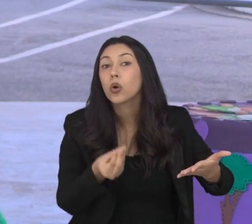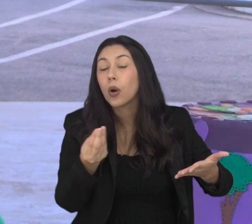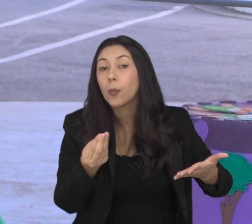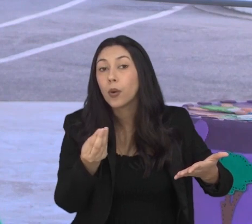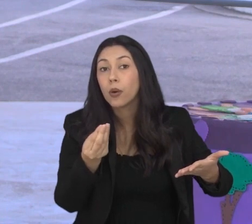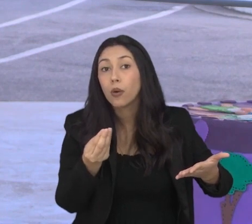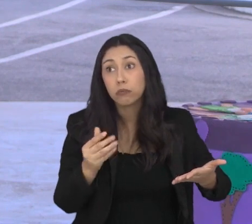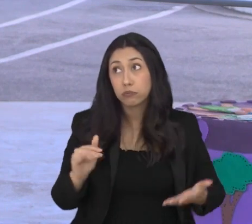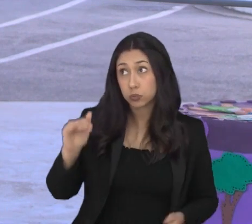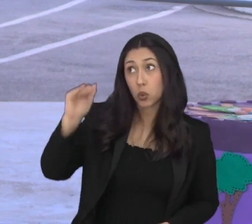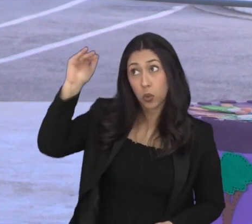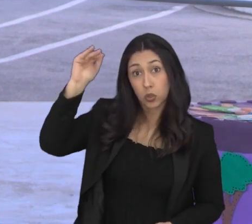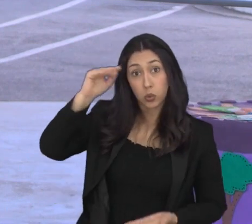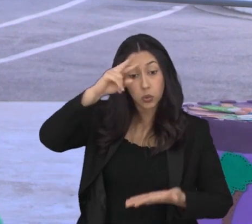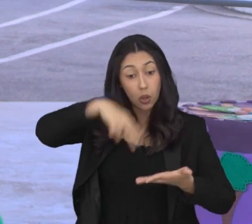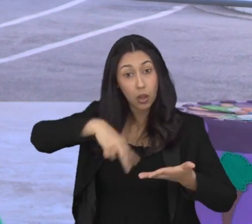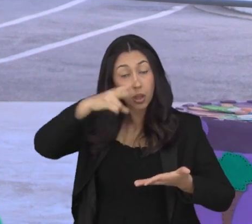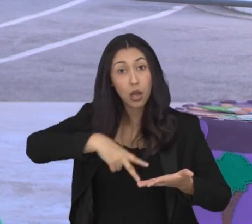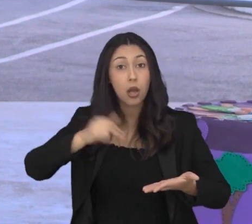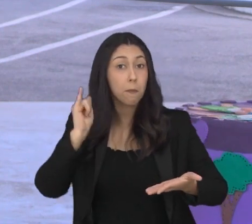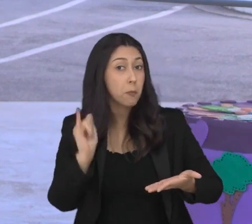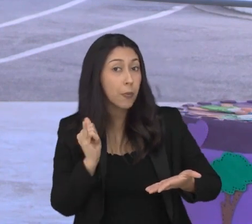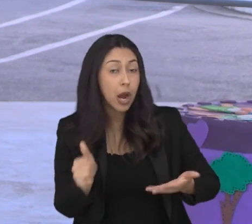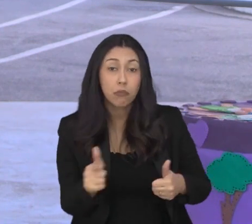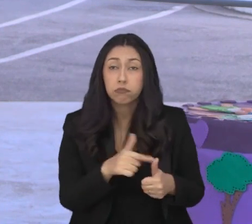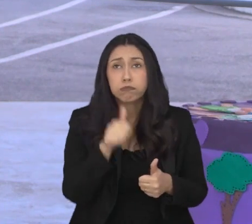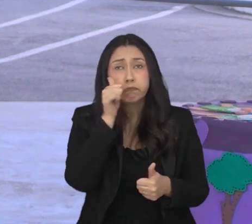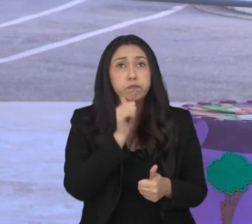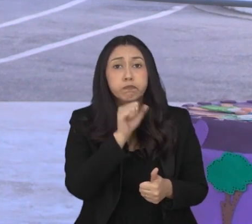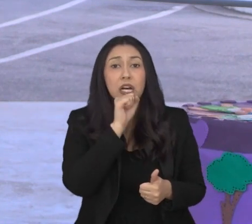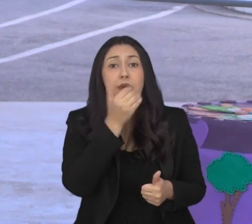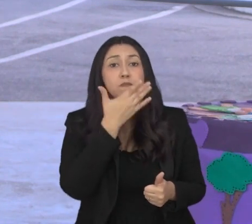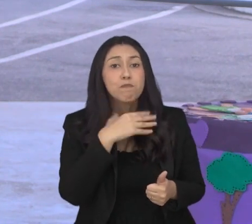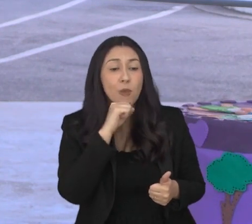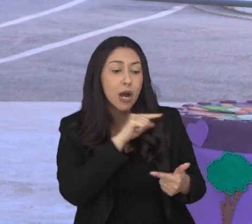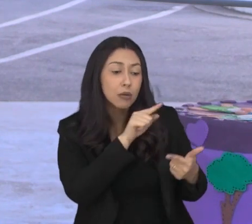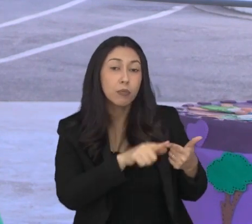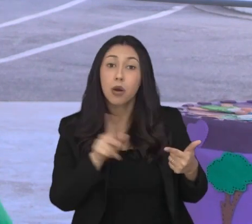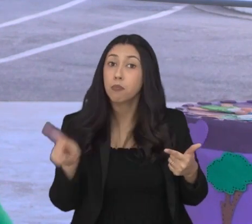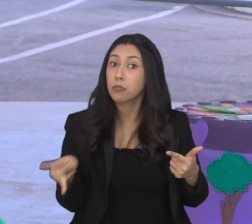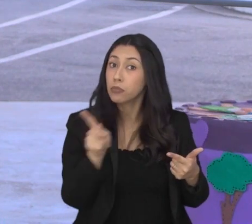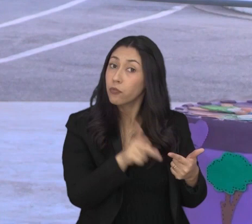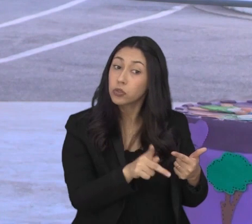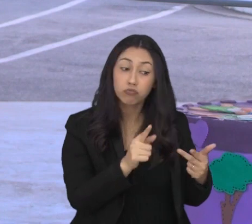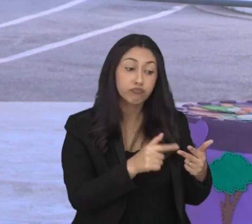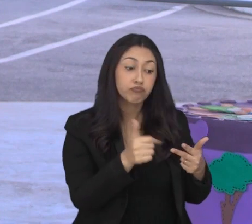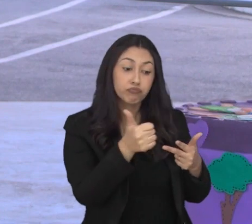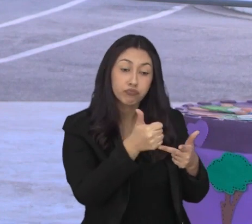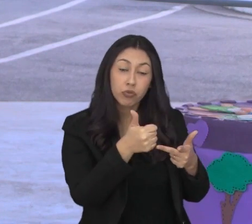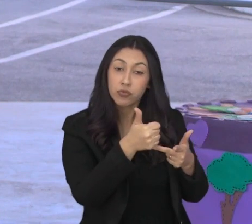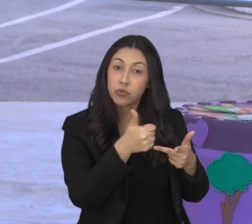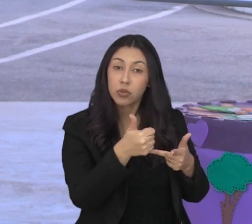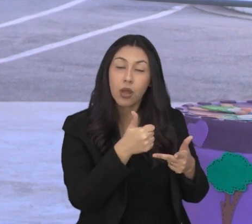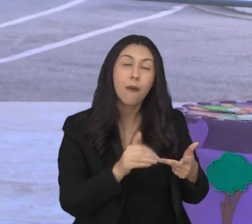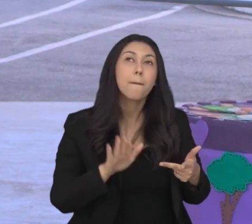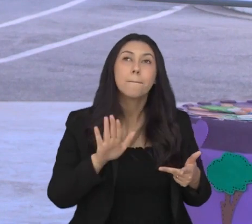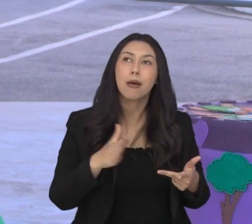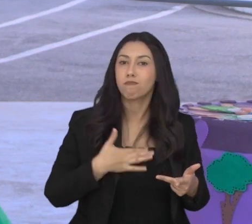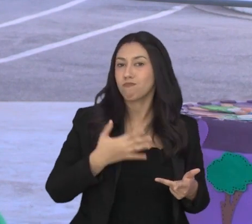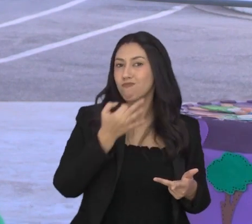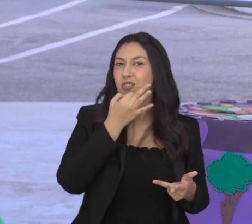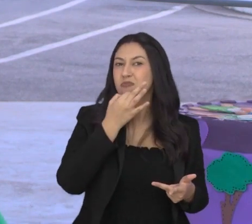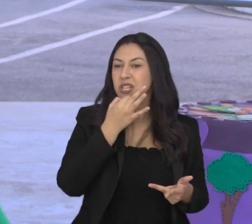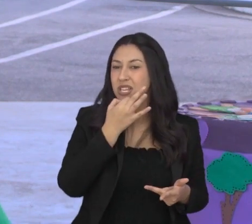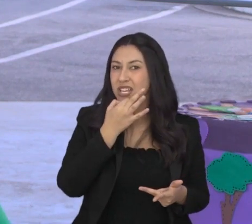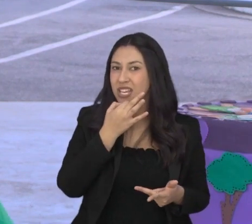vai ser através da narrativa de um adulto, seja os pais, seja o professor, seja um contador de história. E eu acredito